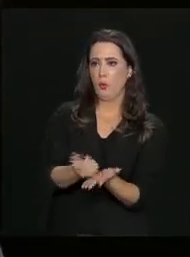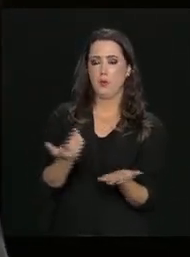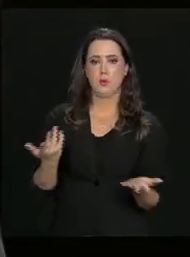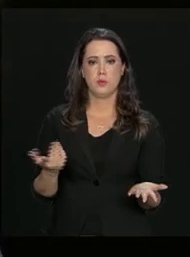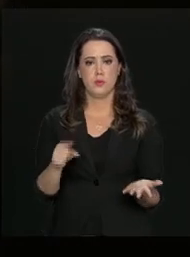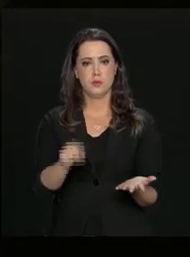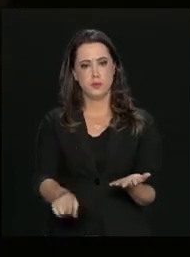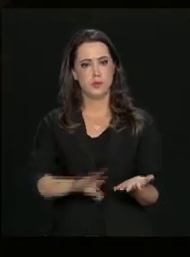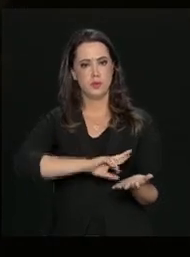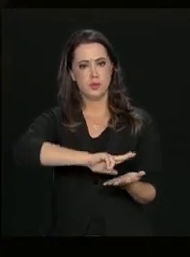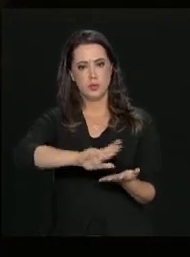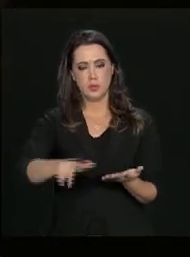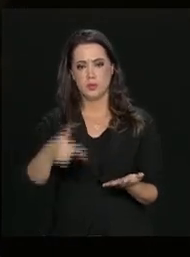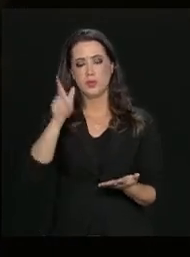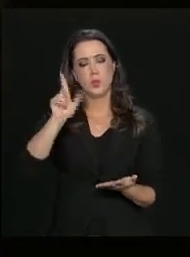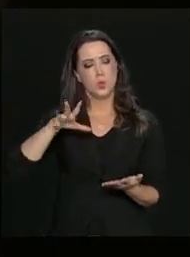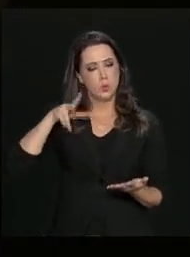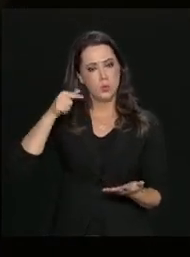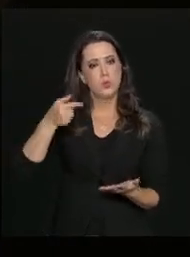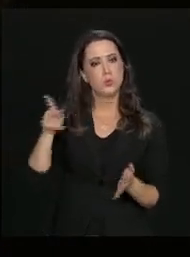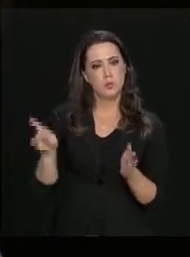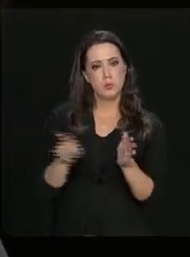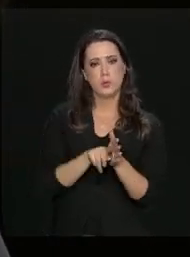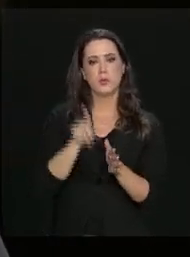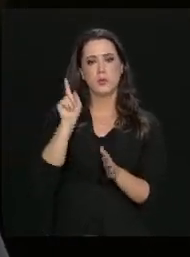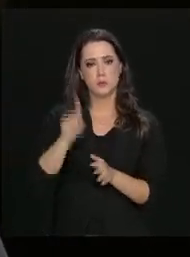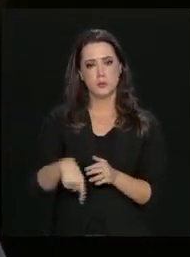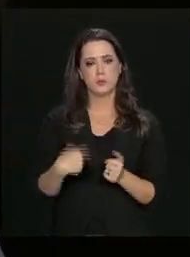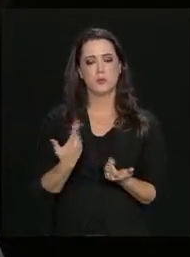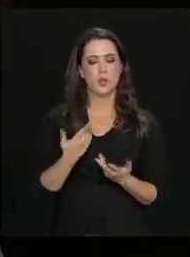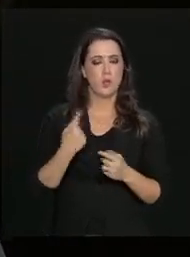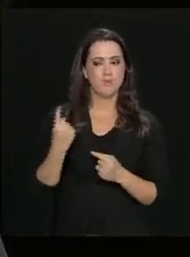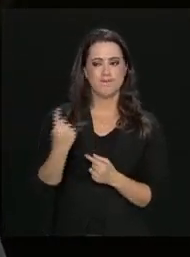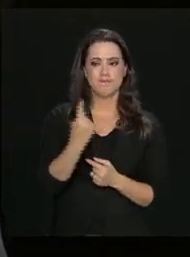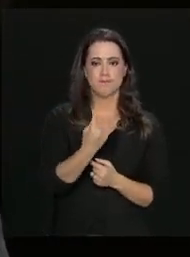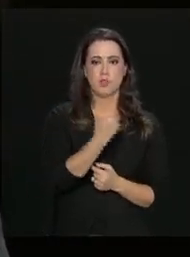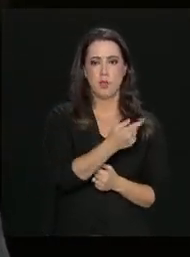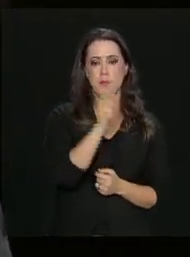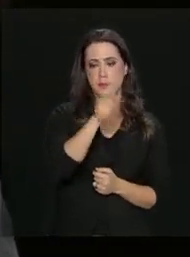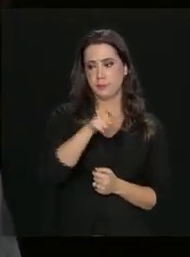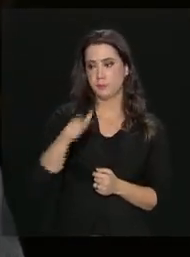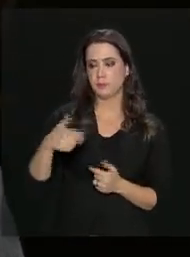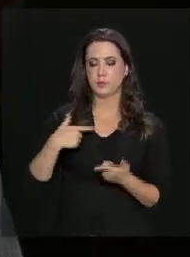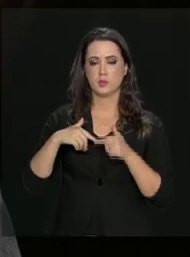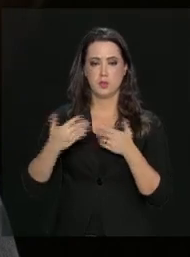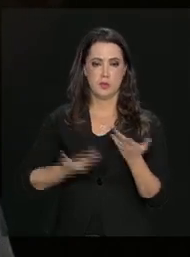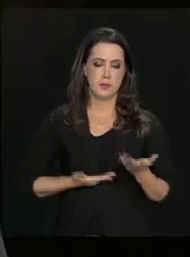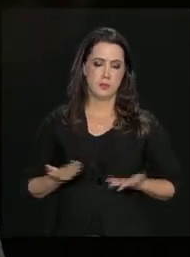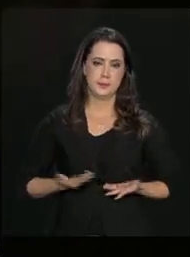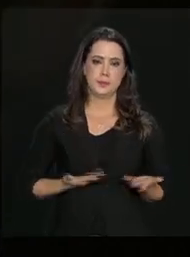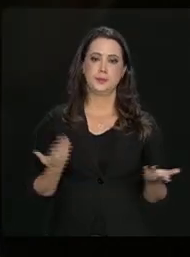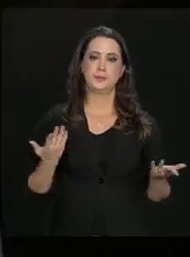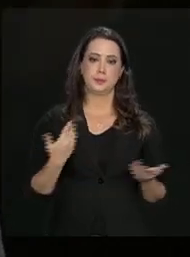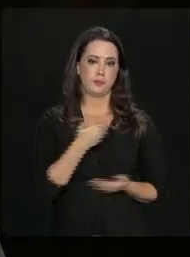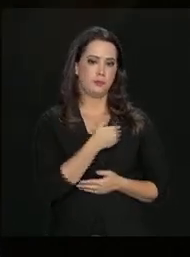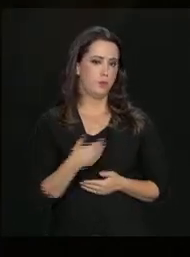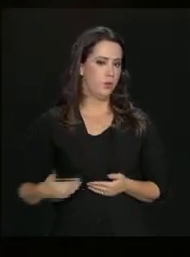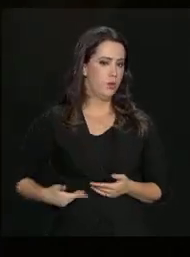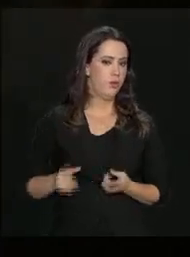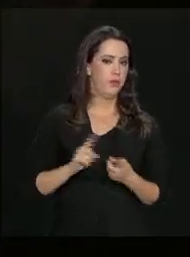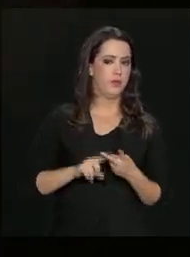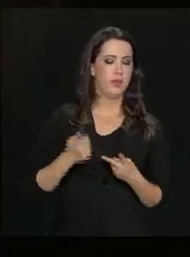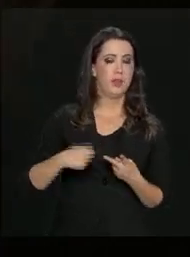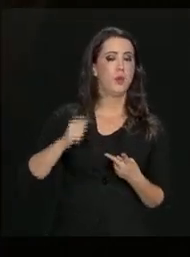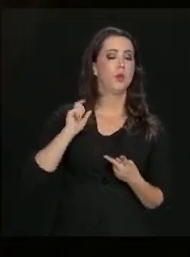e enfim tudo isso é computado é individualmente para cada serviço conforme a sua natureza para o governo a